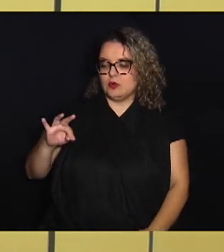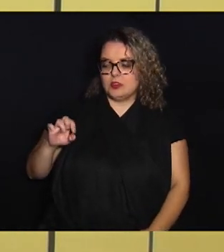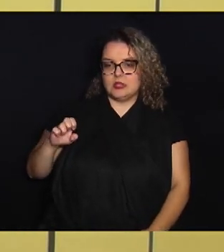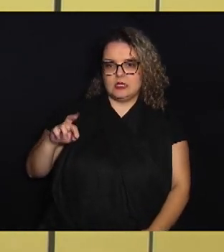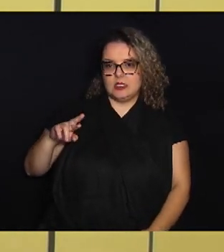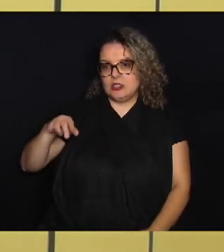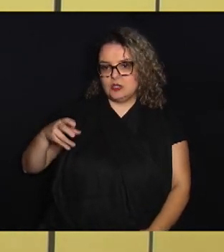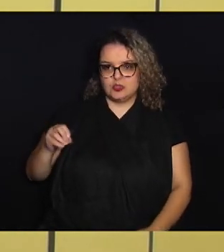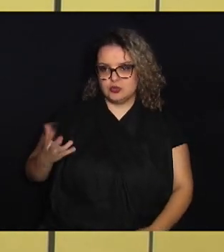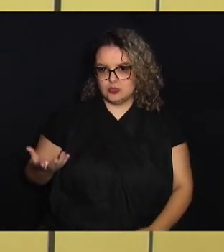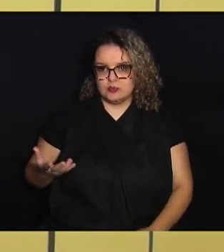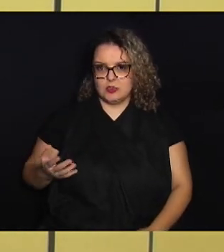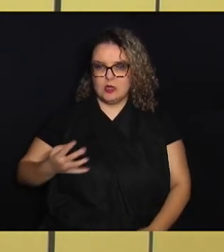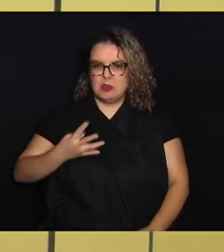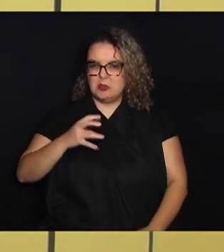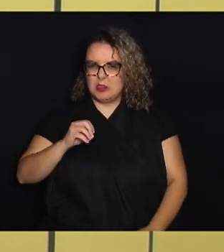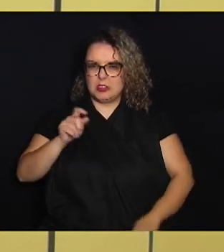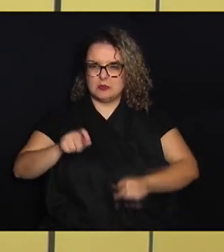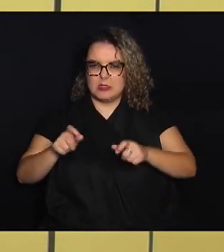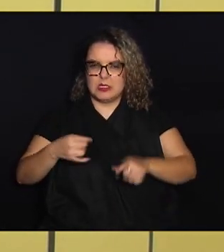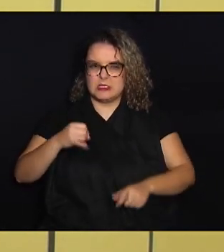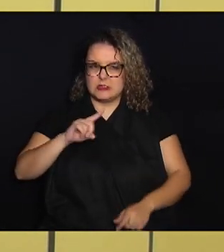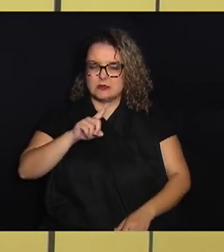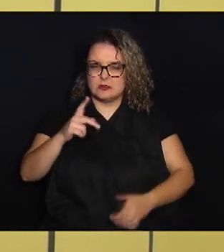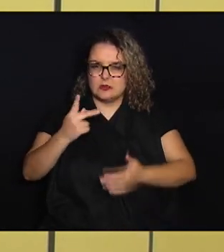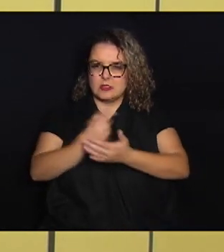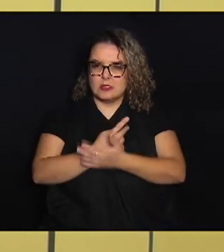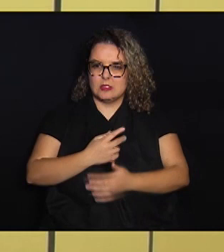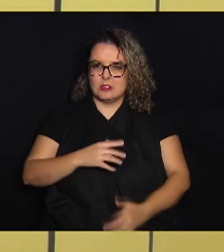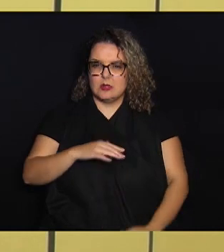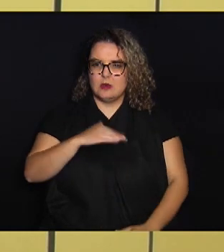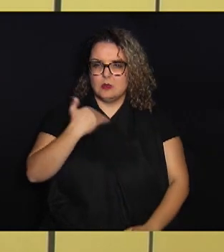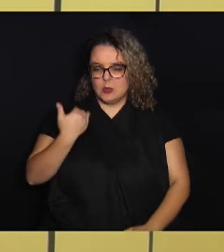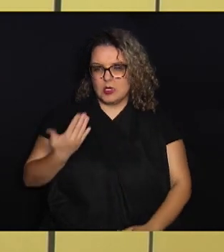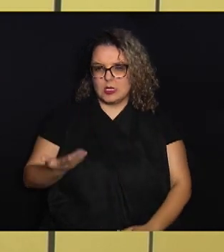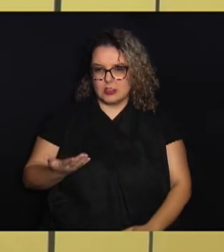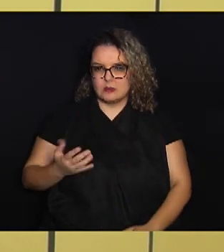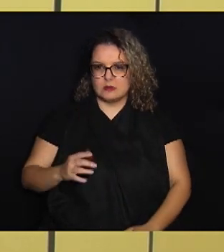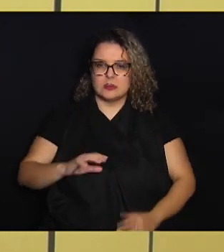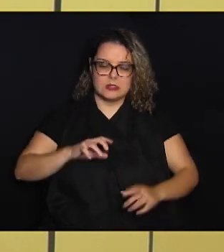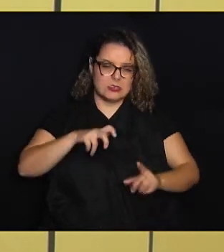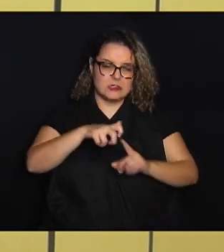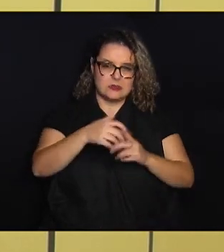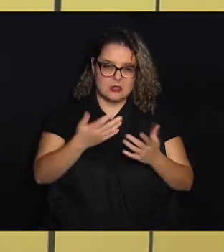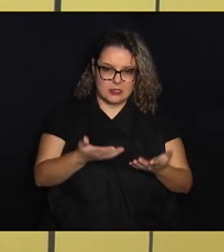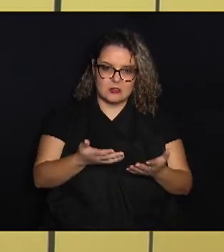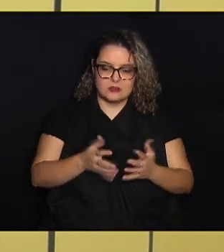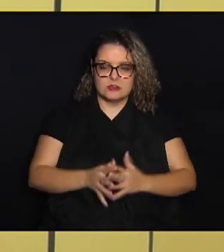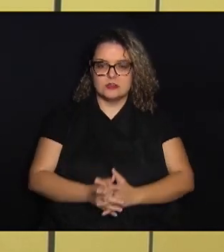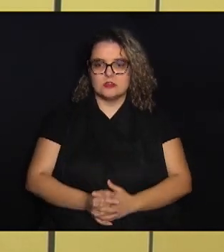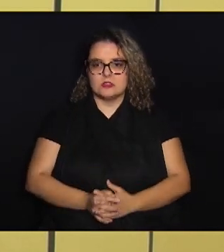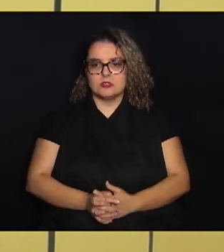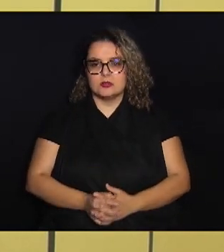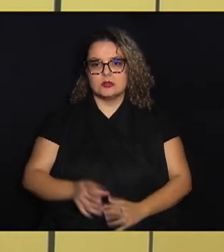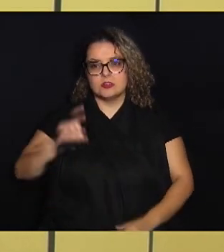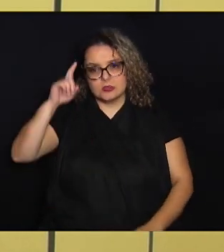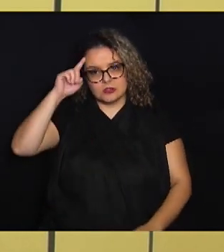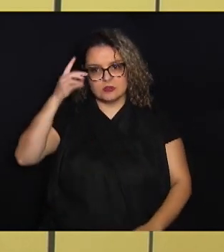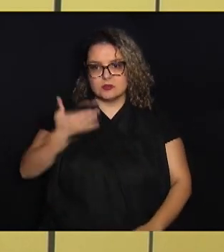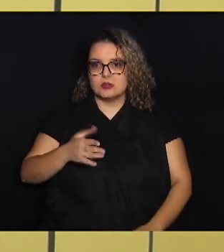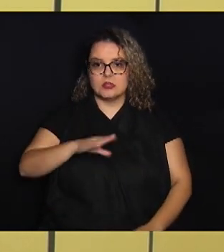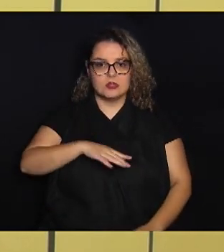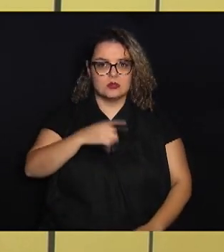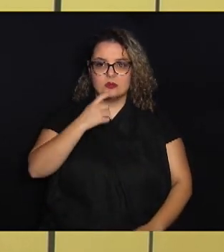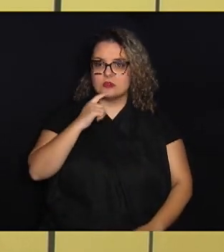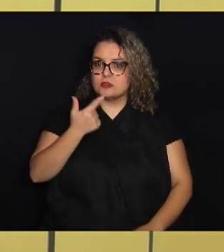Glicério, perto de 40 pessoas, se eu não estiver muito enganado, faleceram em decorrência desse acidente. E no dia, Campinas não tinha